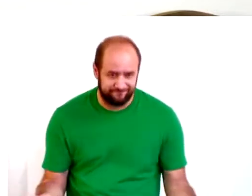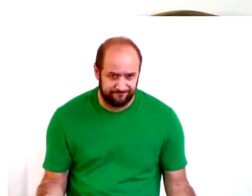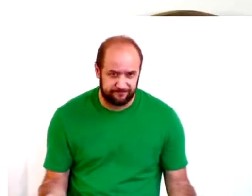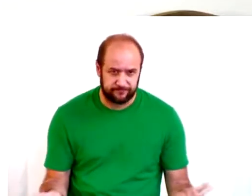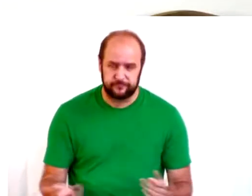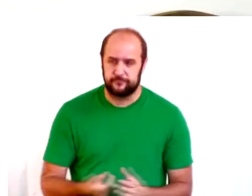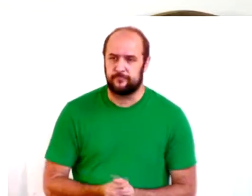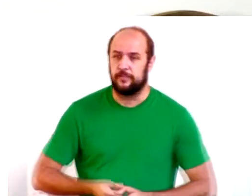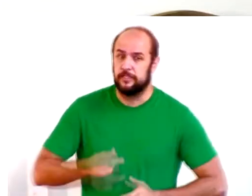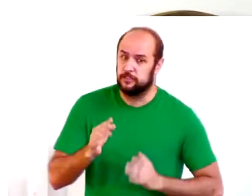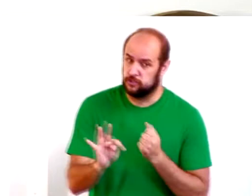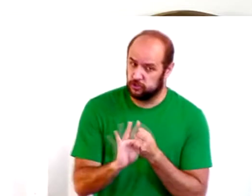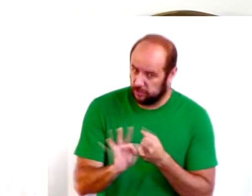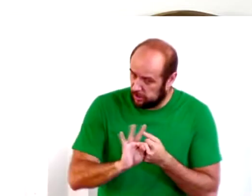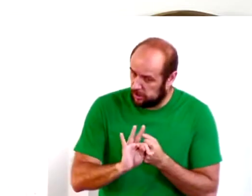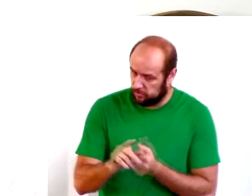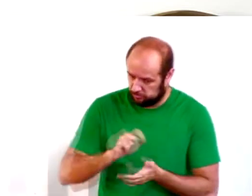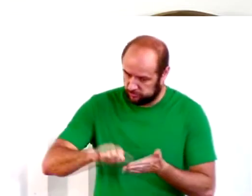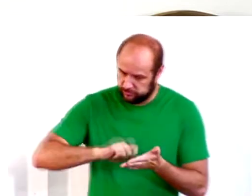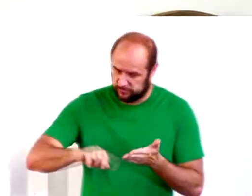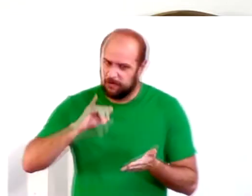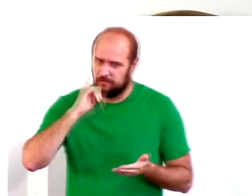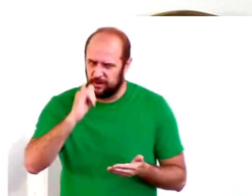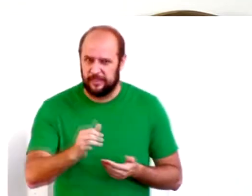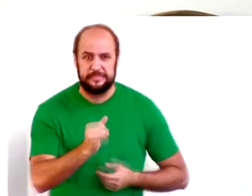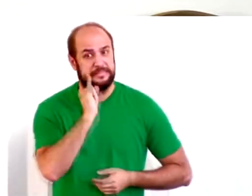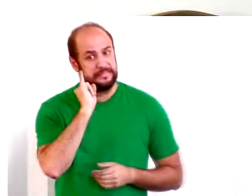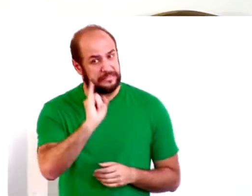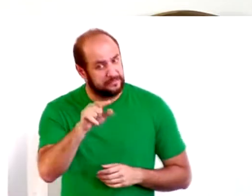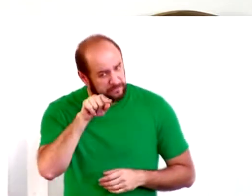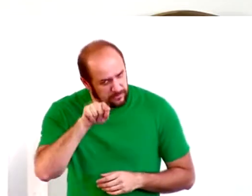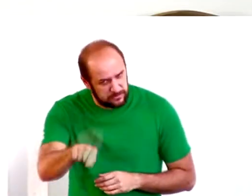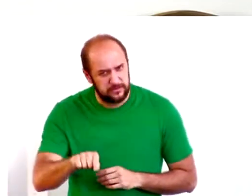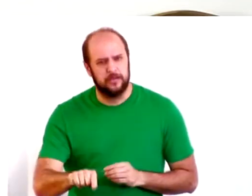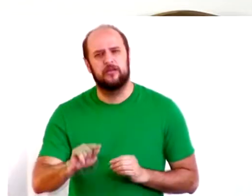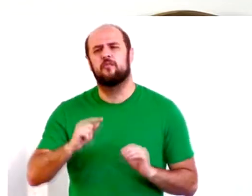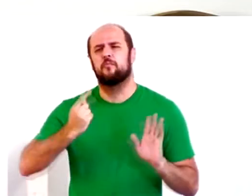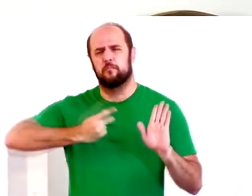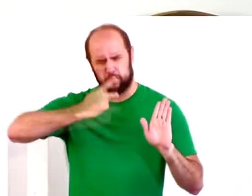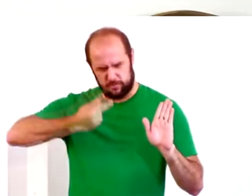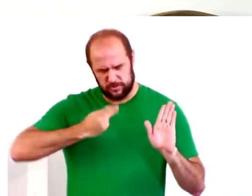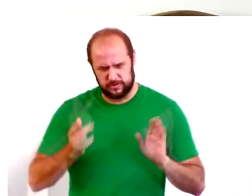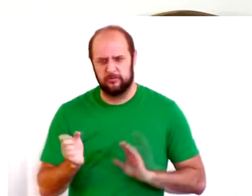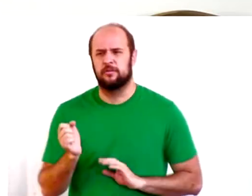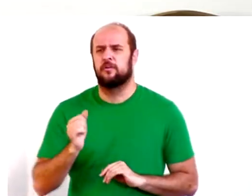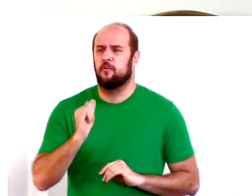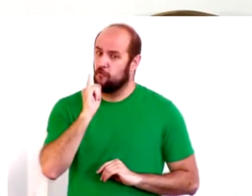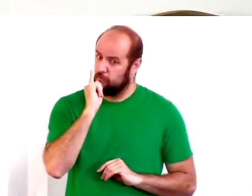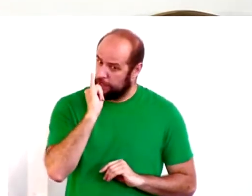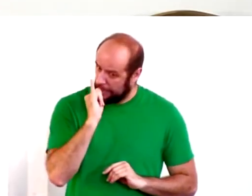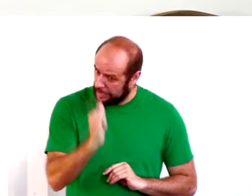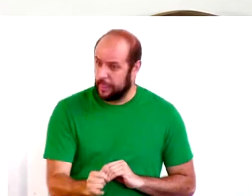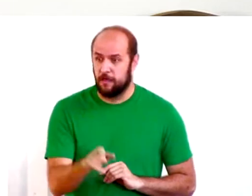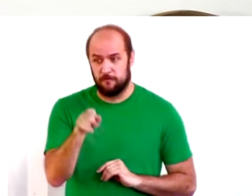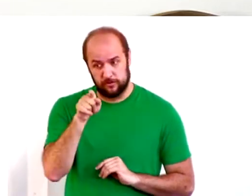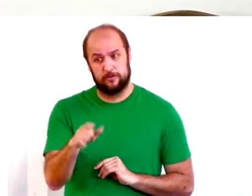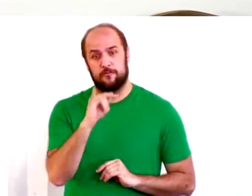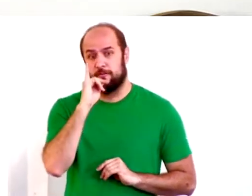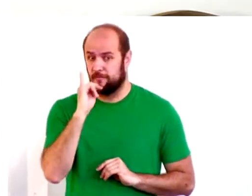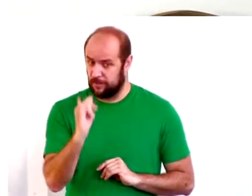aqui, ele diz, olha, se você fizer um voto, se você se comprometer, se você der a sua